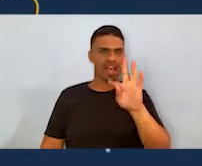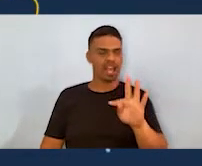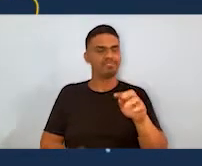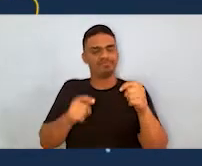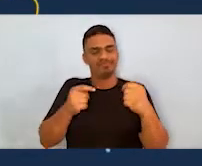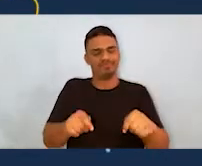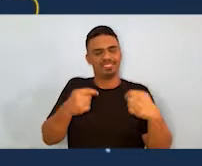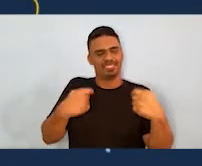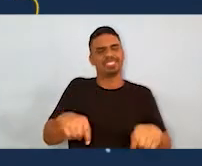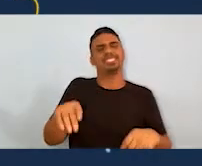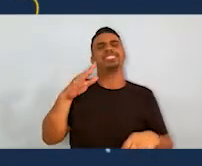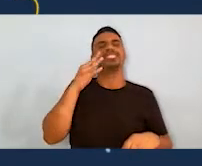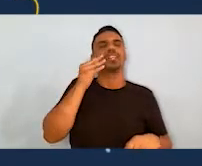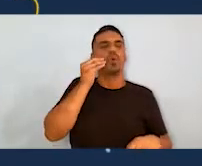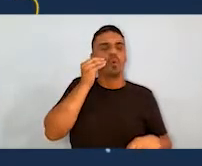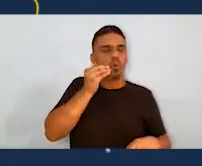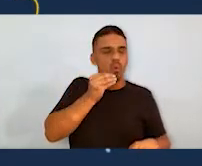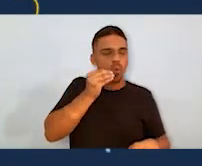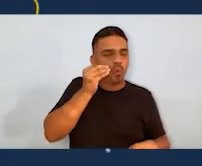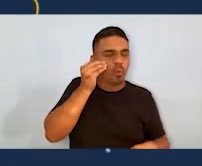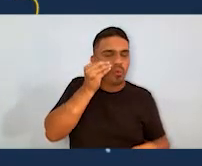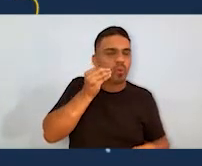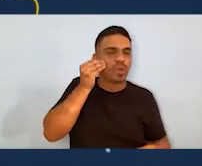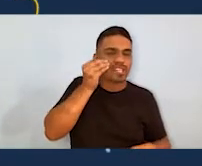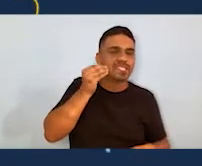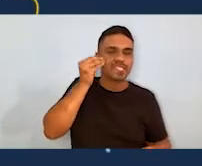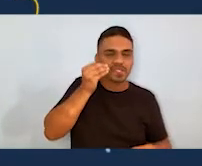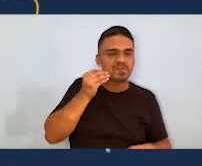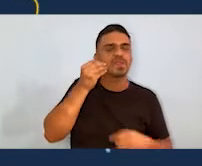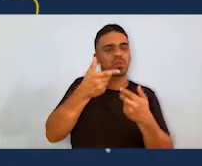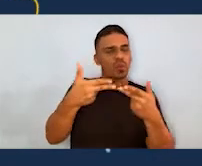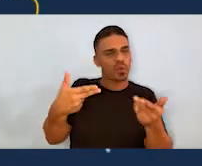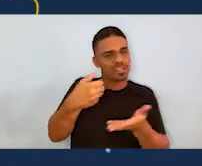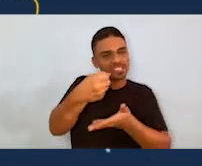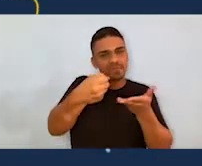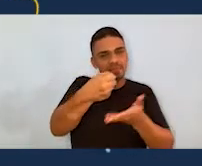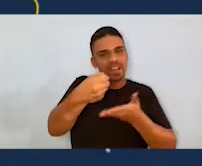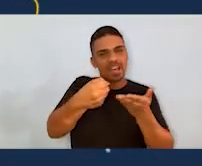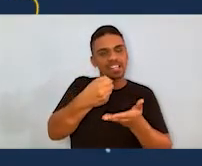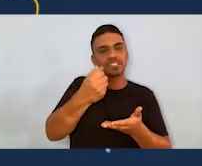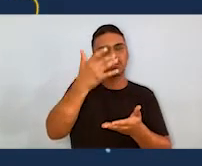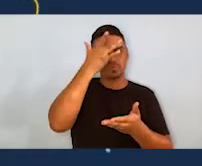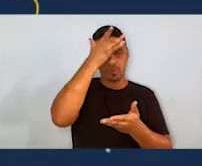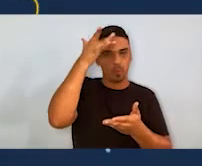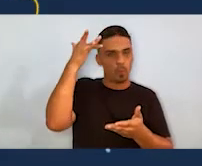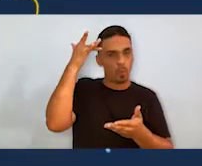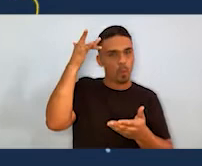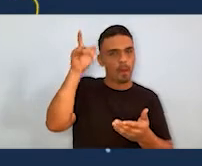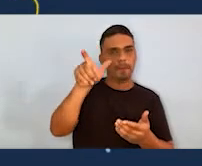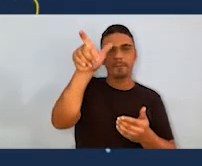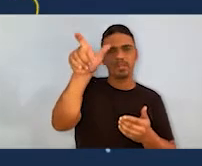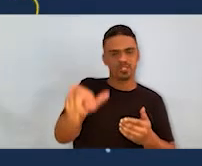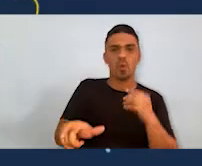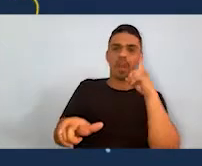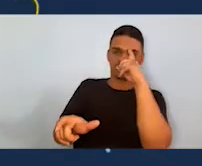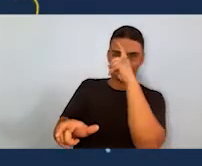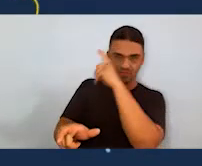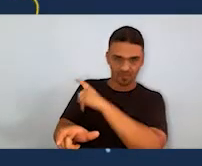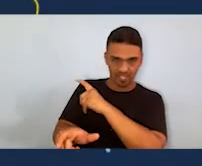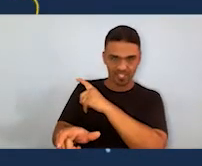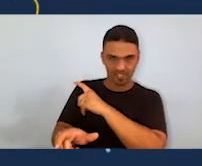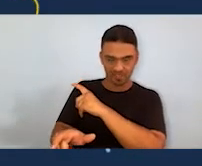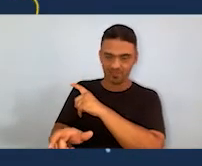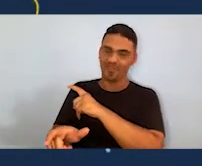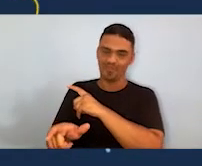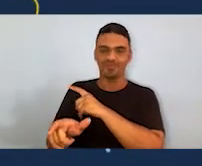de conhecimento, que volta nessas questões que eu falei, básica. Então, você quer desenhar uma pessoa, é muito mais difícil do que fazer a maçãzinha ali.